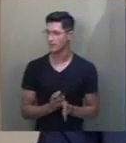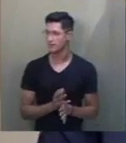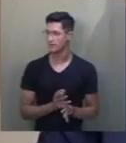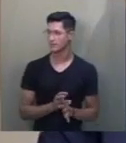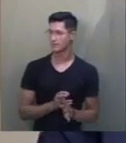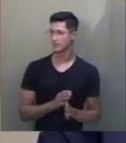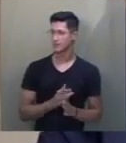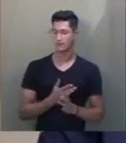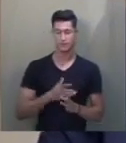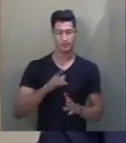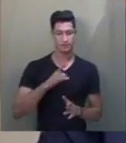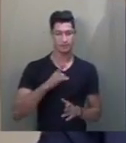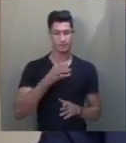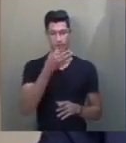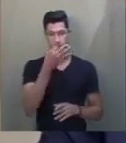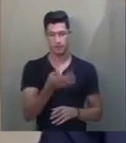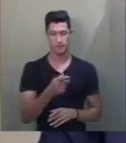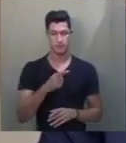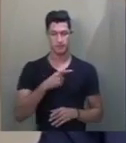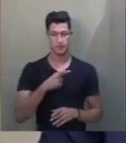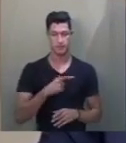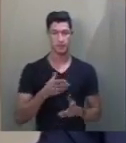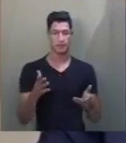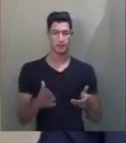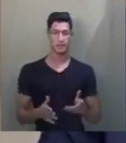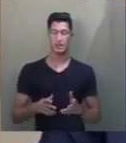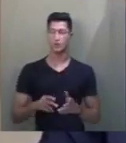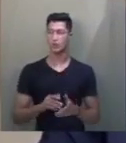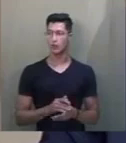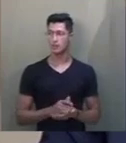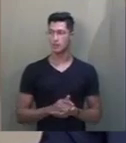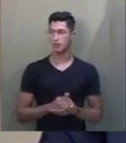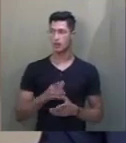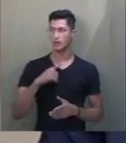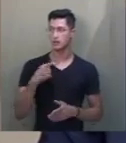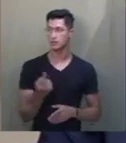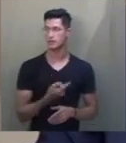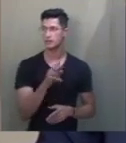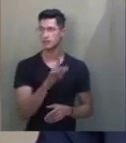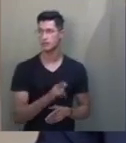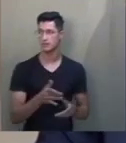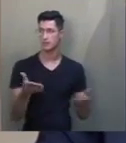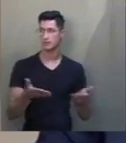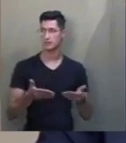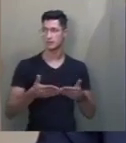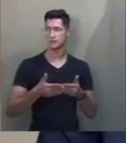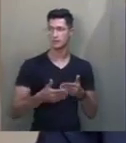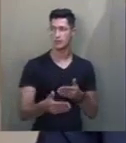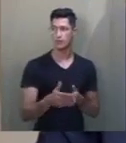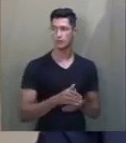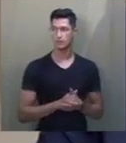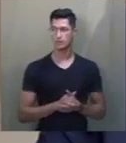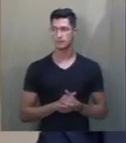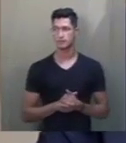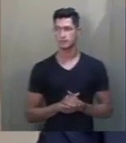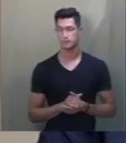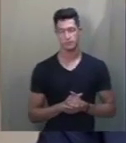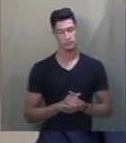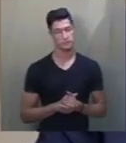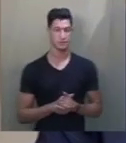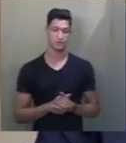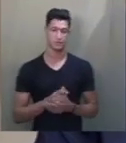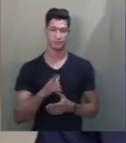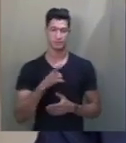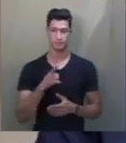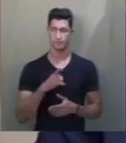que está se fazendo aqui, para quem não está assistindo, é basicamente substituir o Estado na questão da